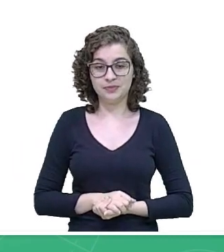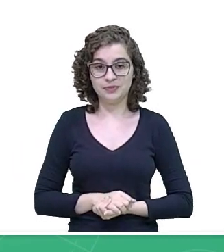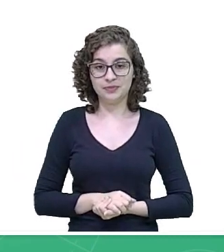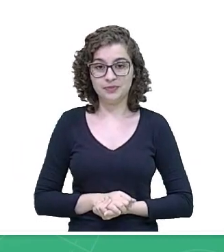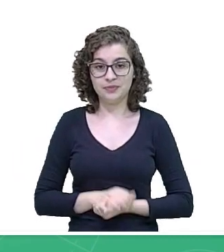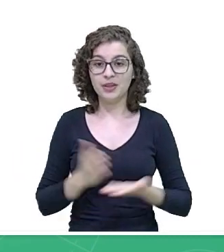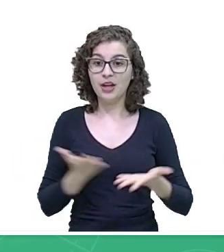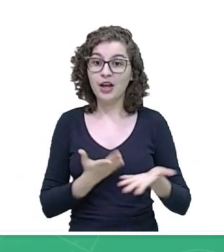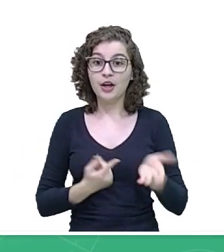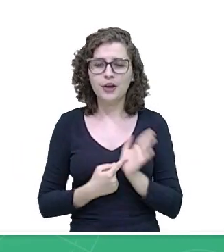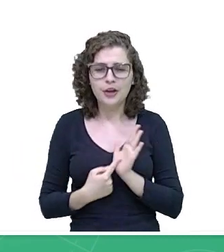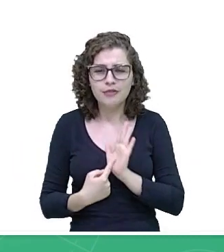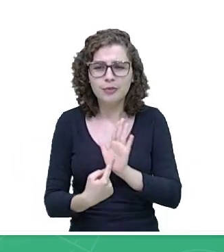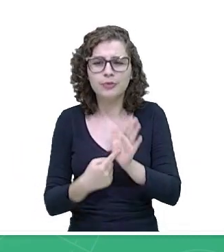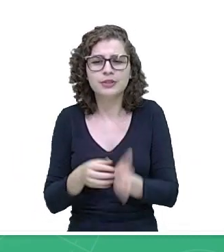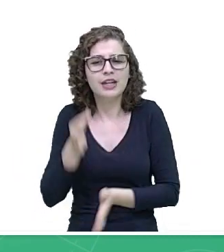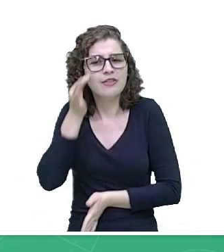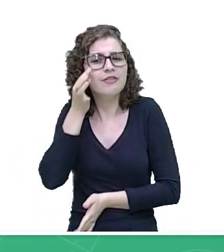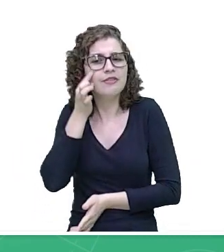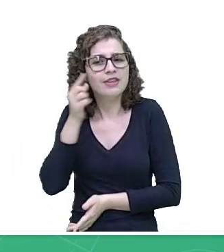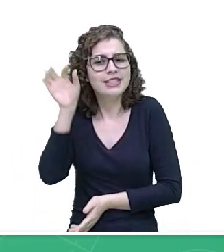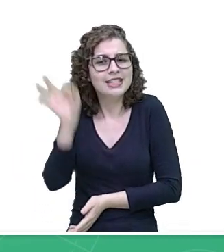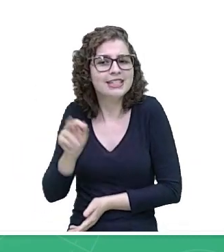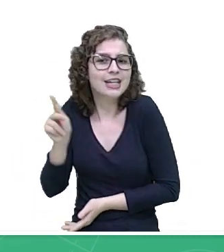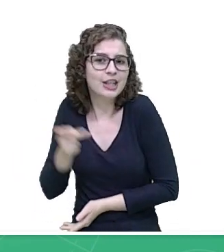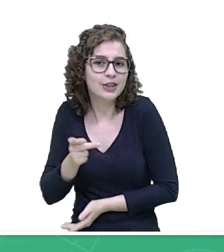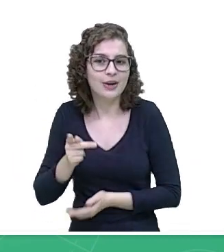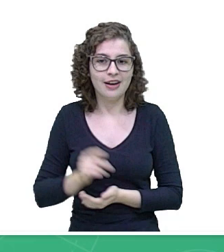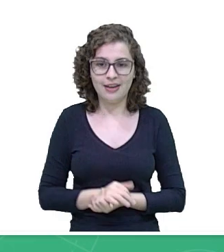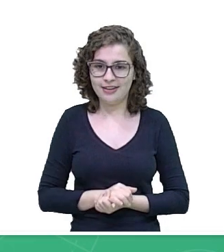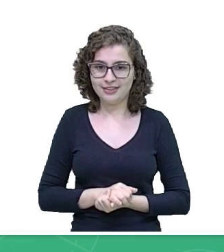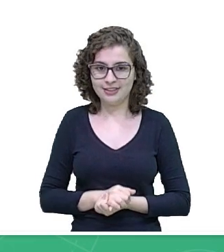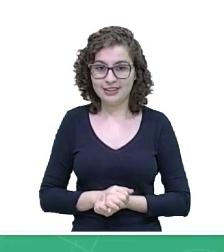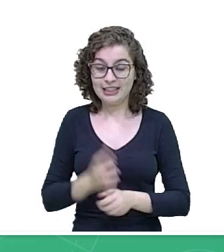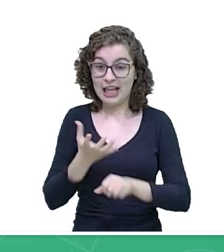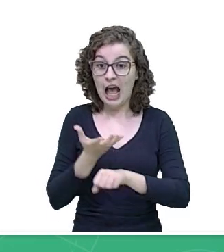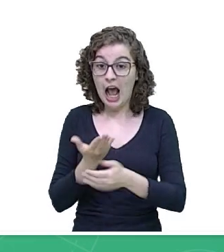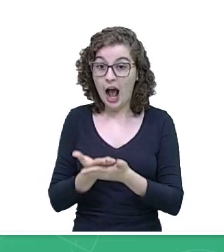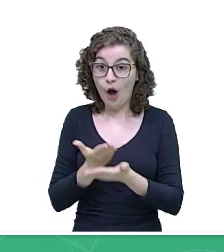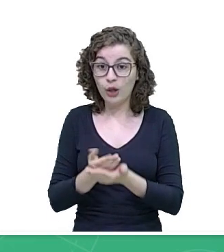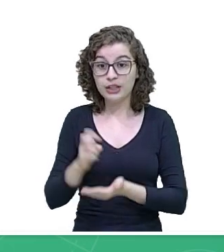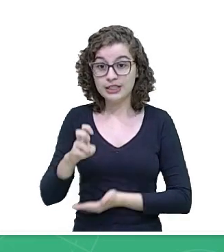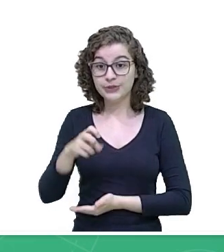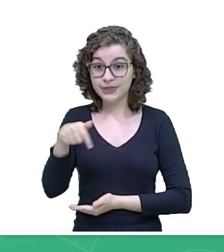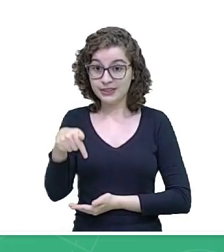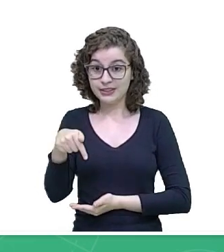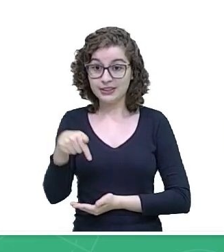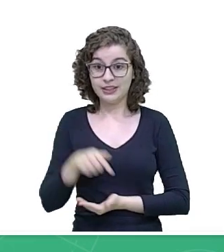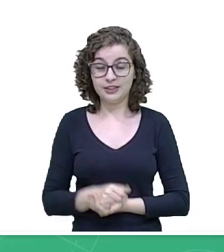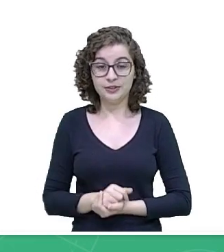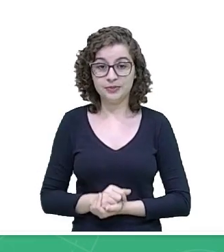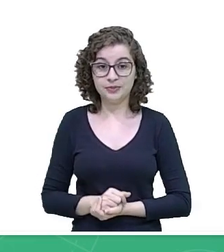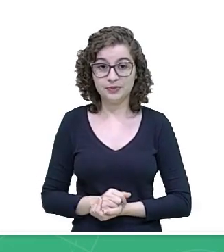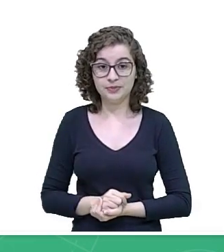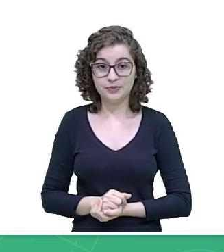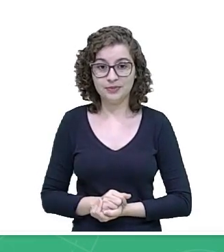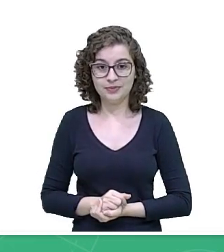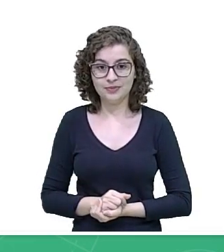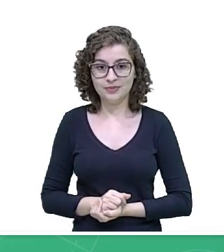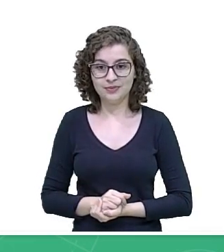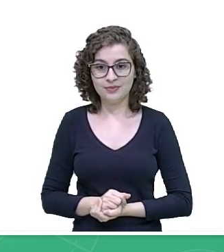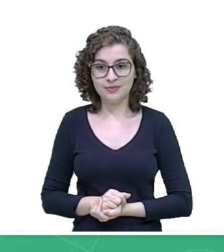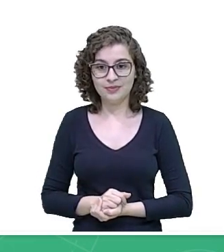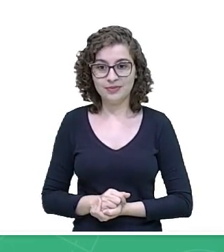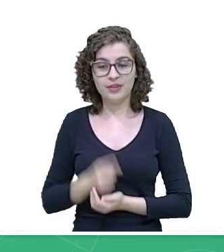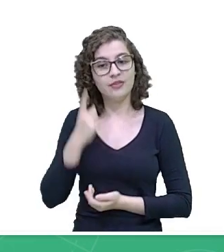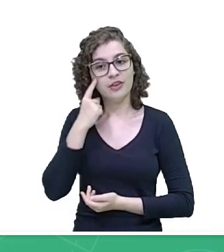gente vai estar corrigindo o exercitando aí da nossa aula 57. Vamos corrigir biologia. Vamos dar uma olhada